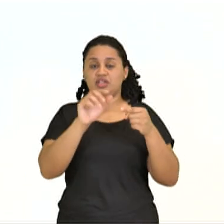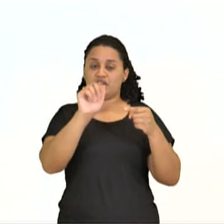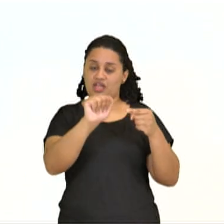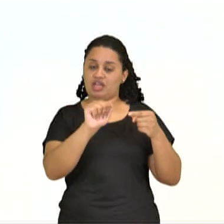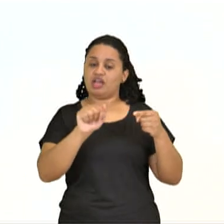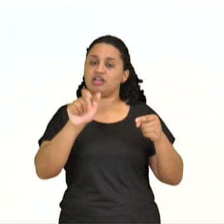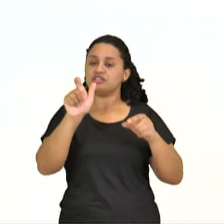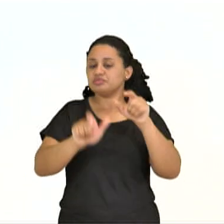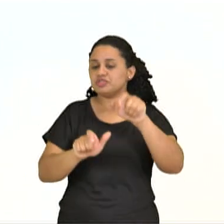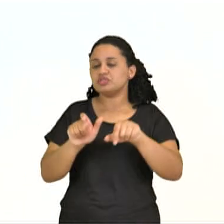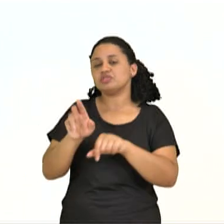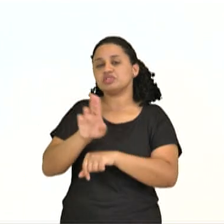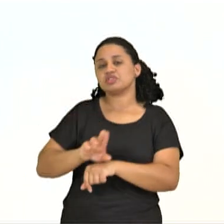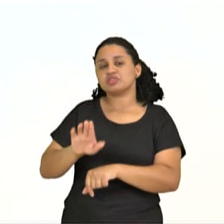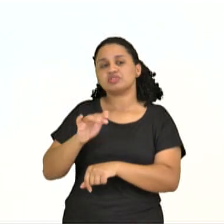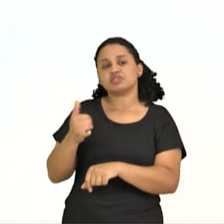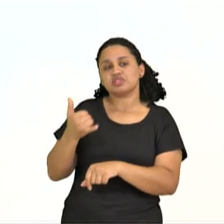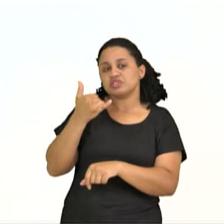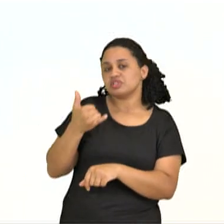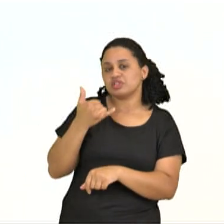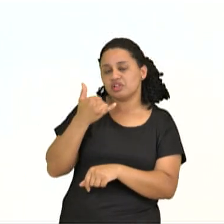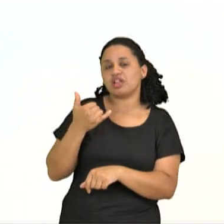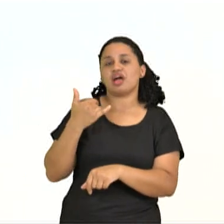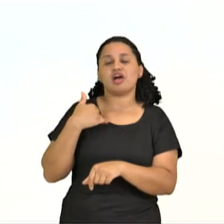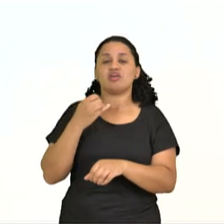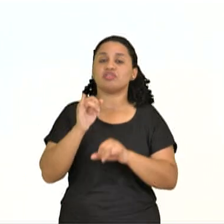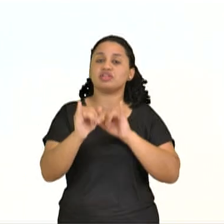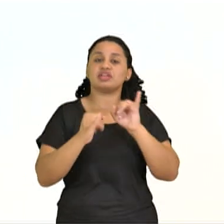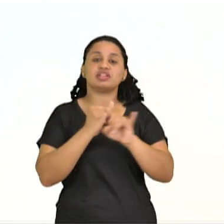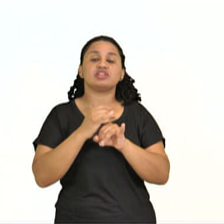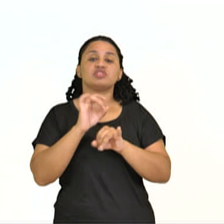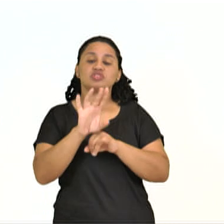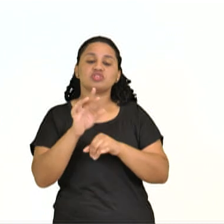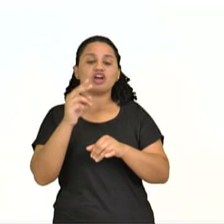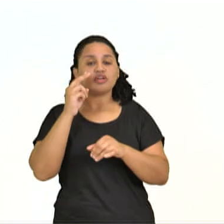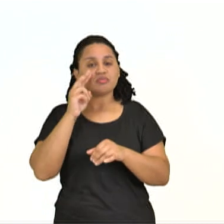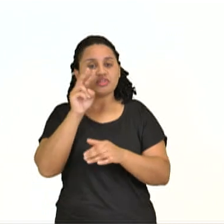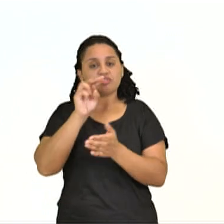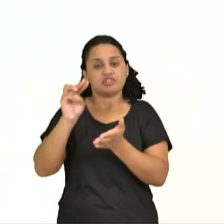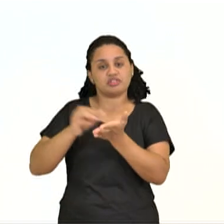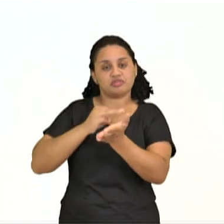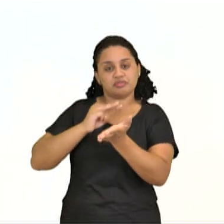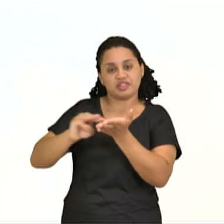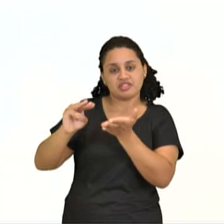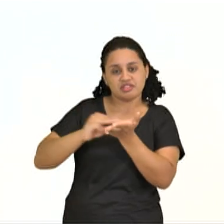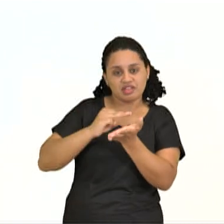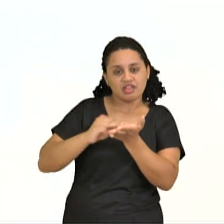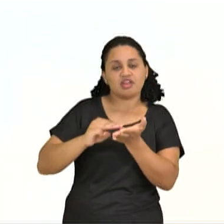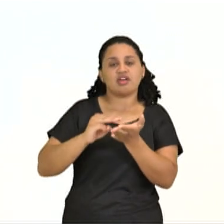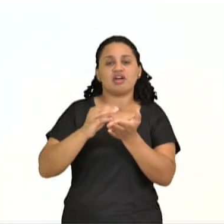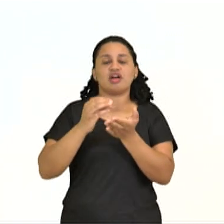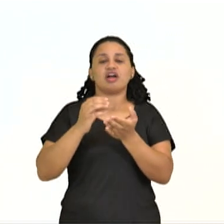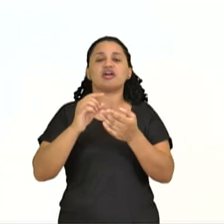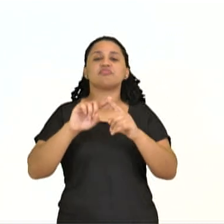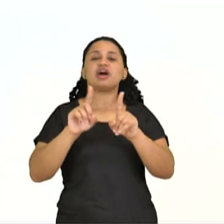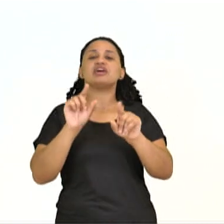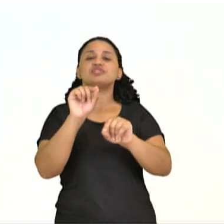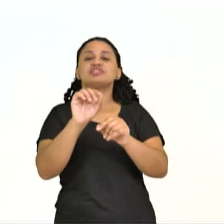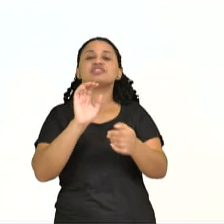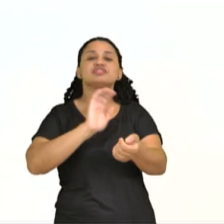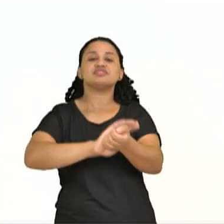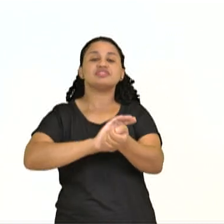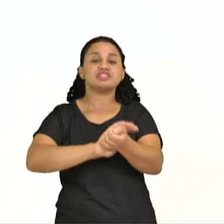Os usuários não usam celular ou a internet apenas para olhar mensagens, ou outra, e sim ficam